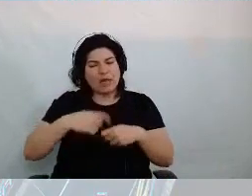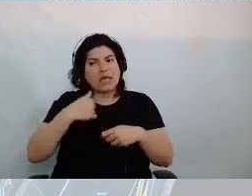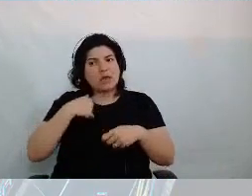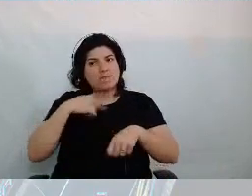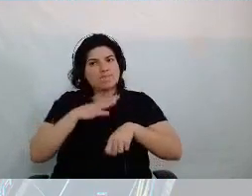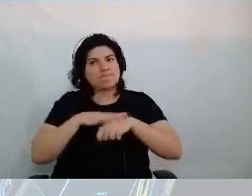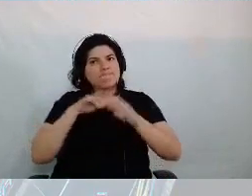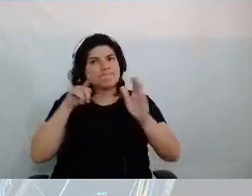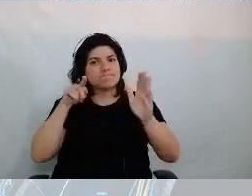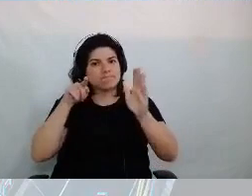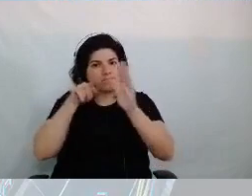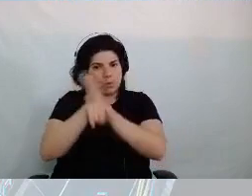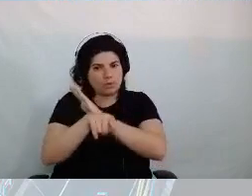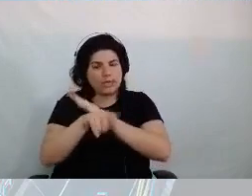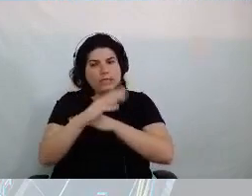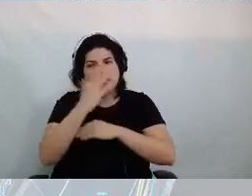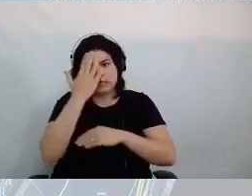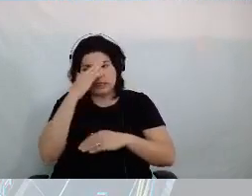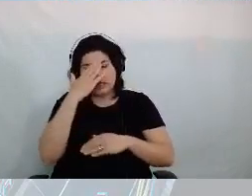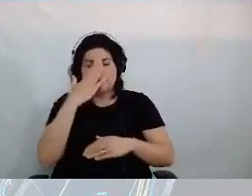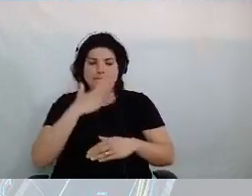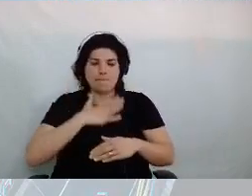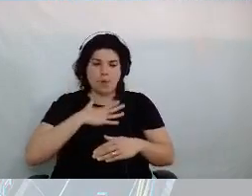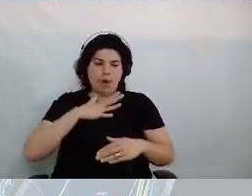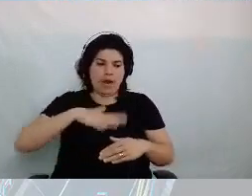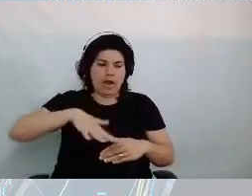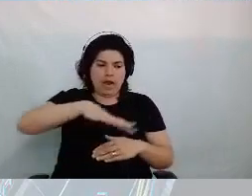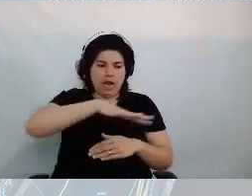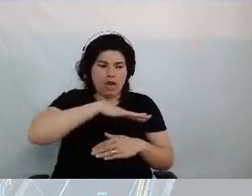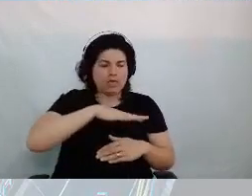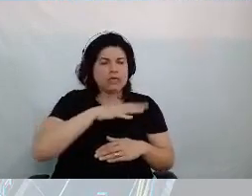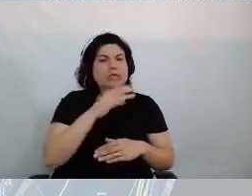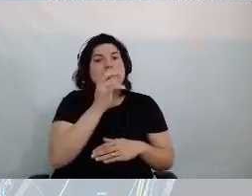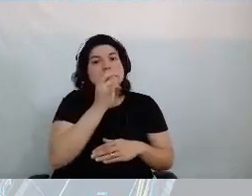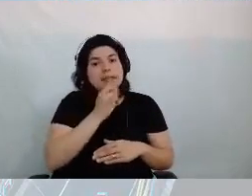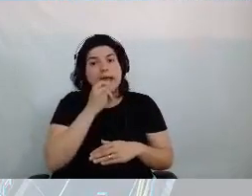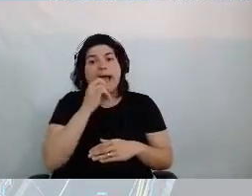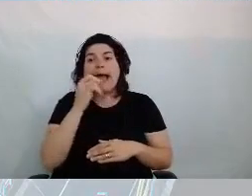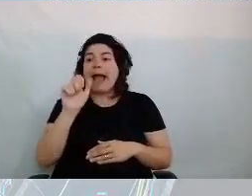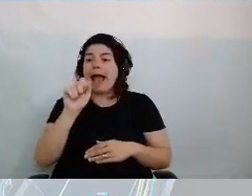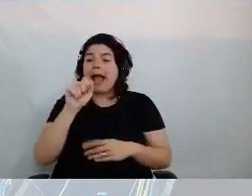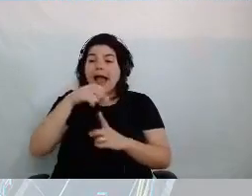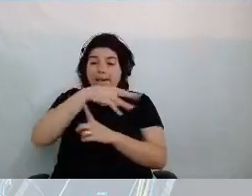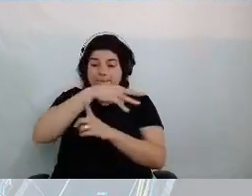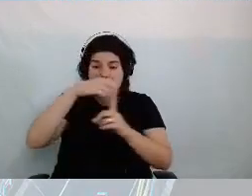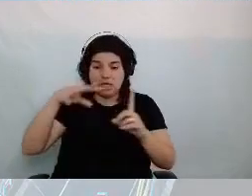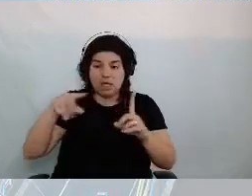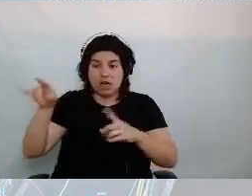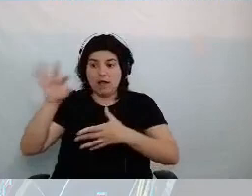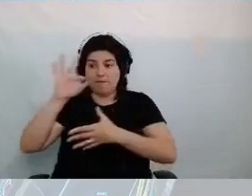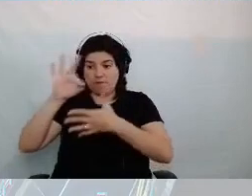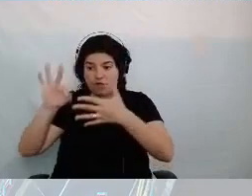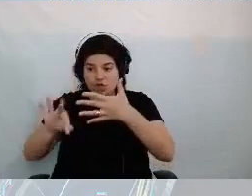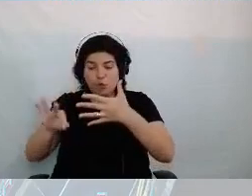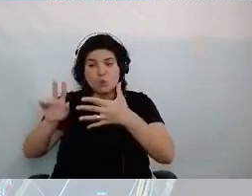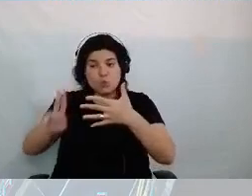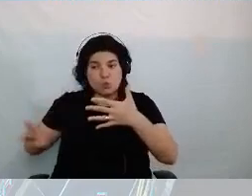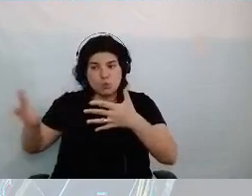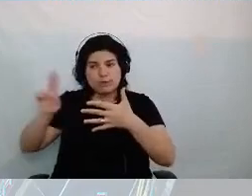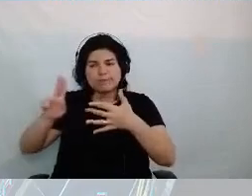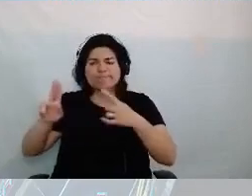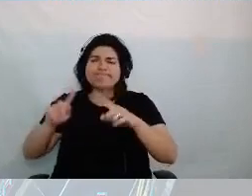ali vou entender, no meu contexto, vamos pensar que estou testando uma API que um front-end vai consumir. Mas